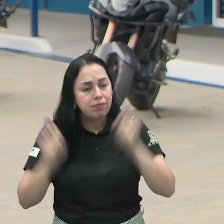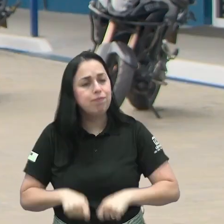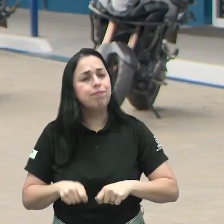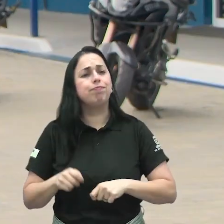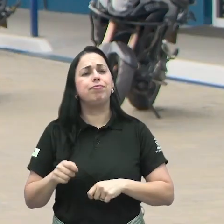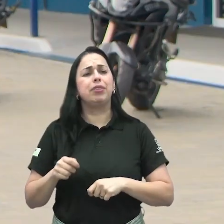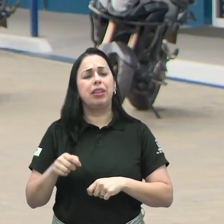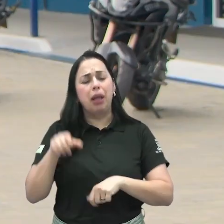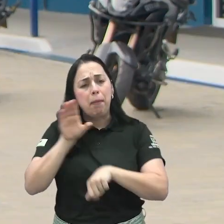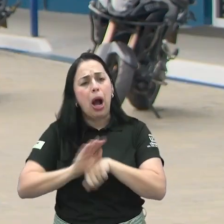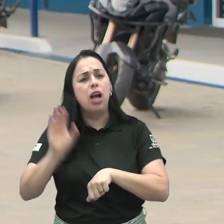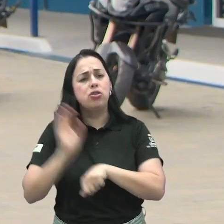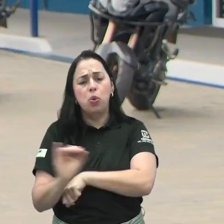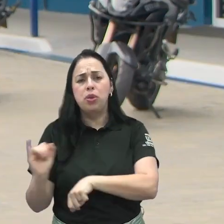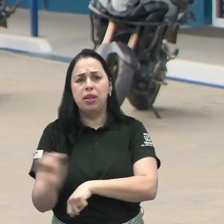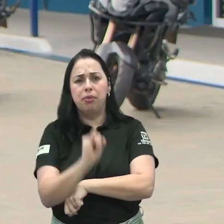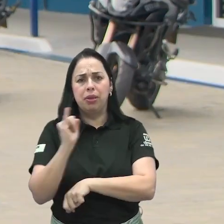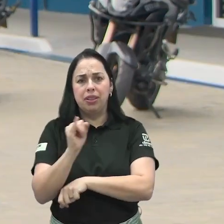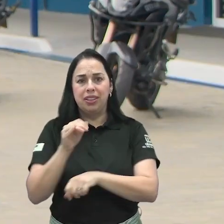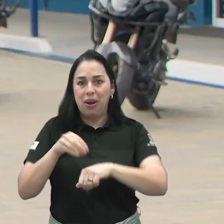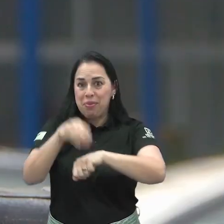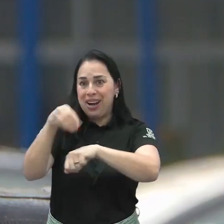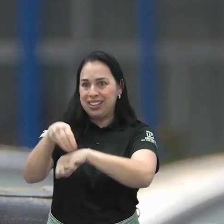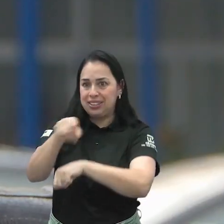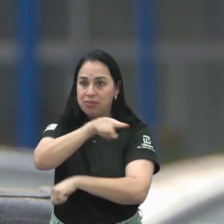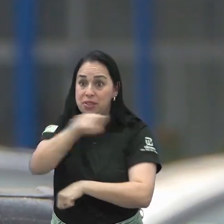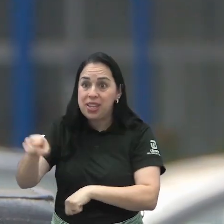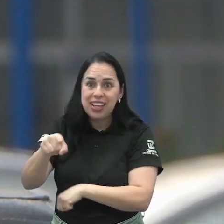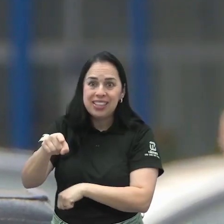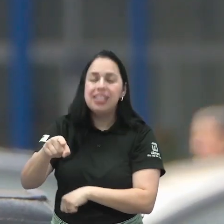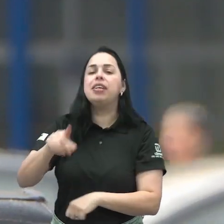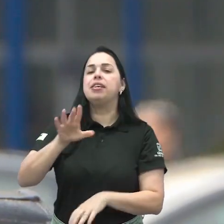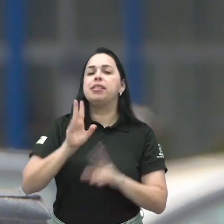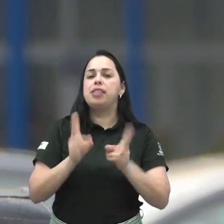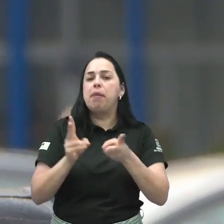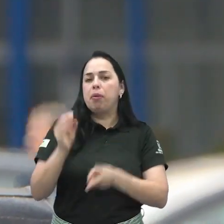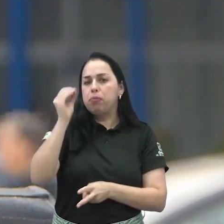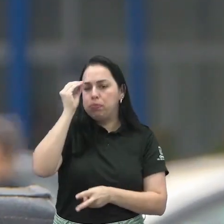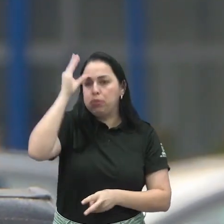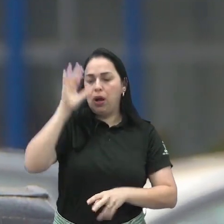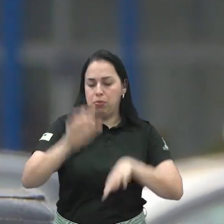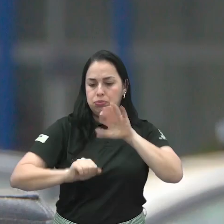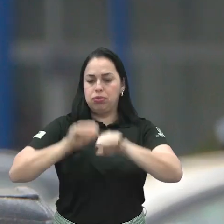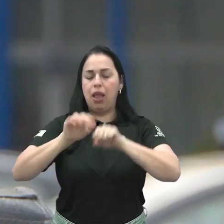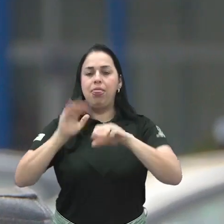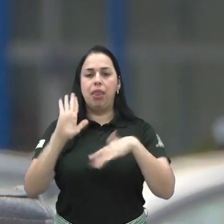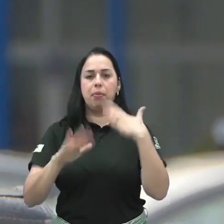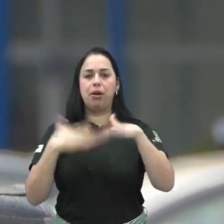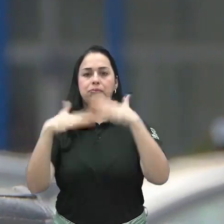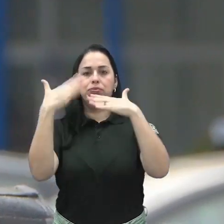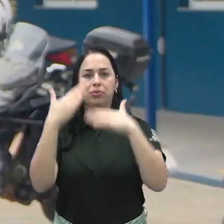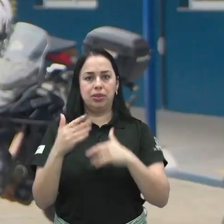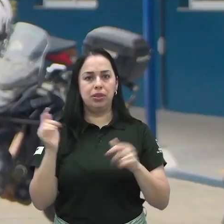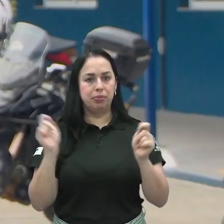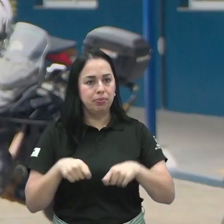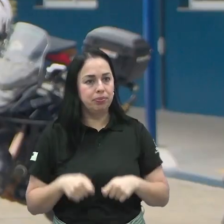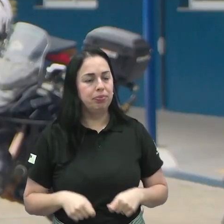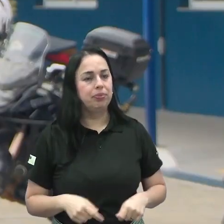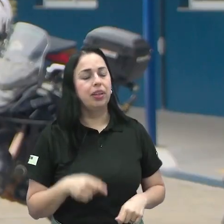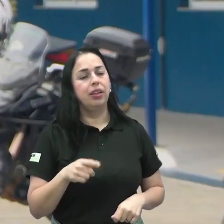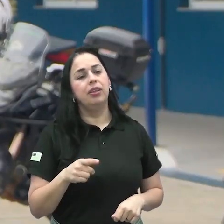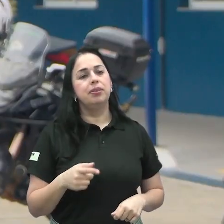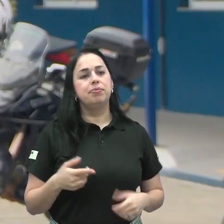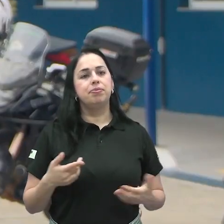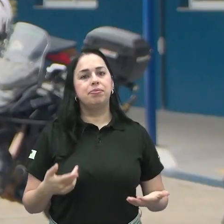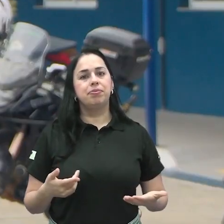capacitação e deixa um recado para os colegas da corporação: nunca deixem de buscar conhecimento e evolução profissional. Eu acredito que